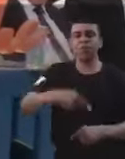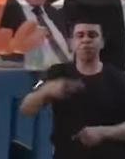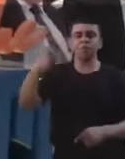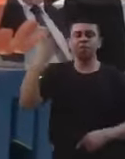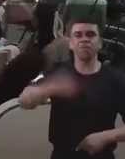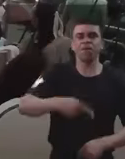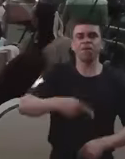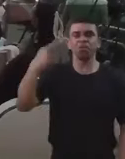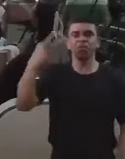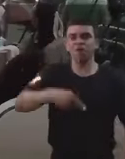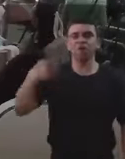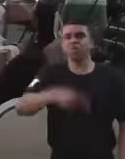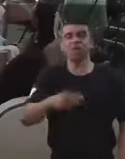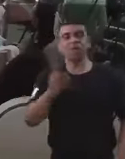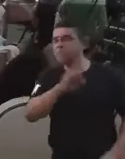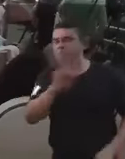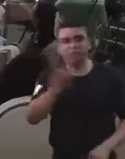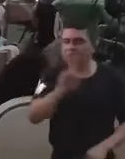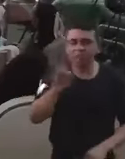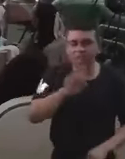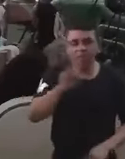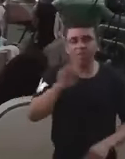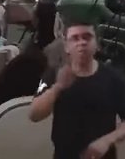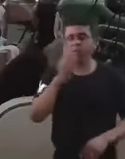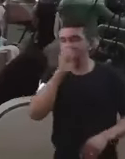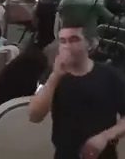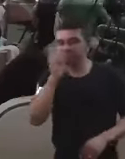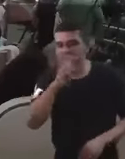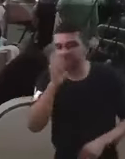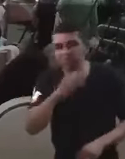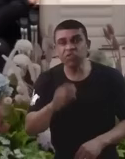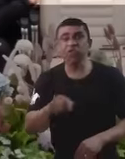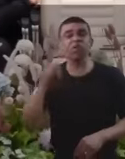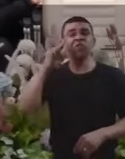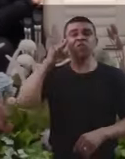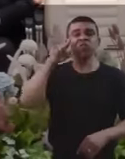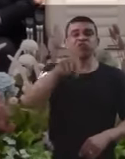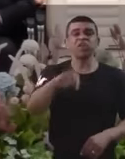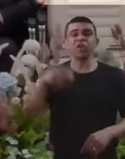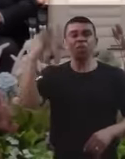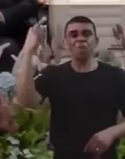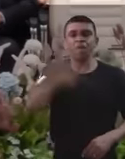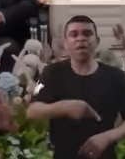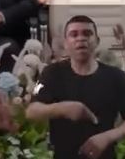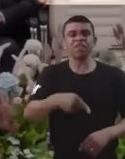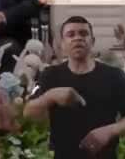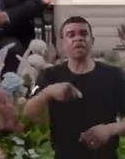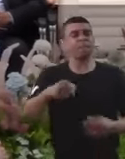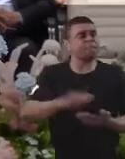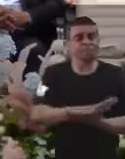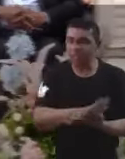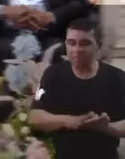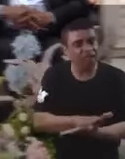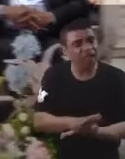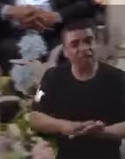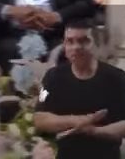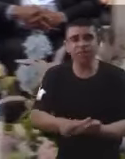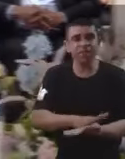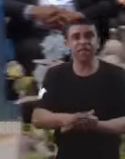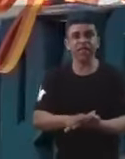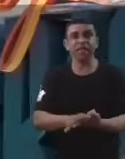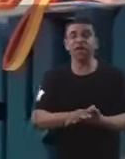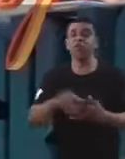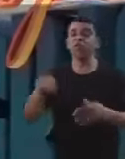Mentira, mentira, mentira. Você não determina nada. Crente ora e Deus responde